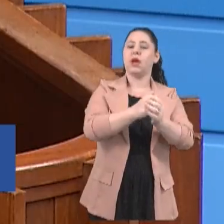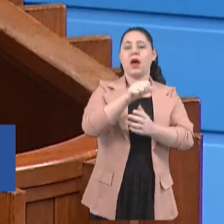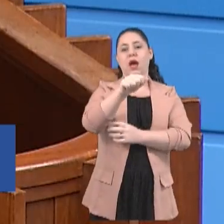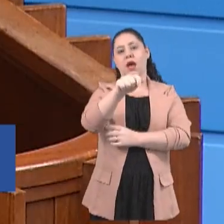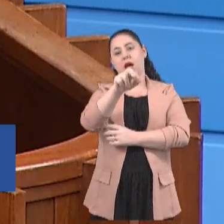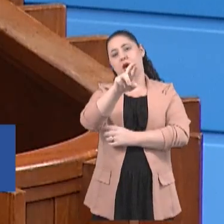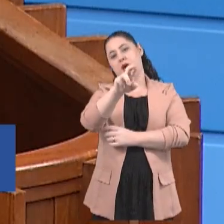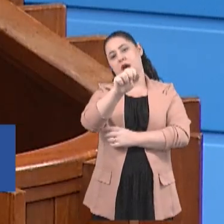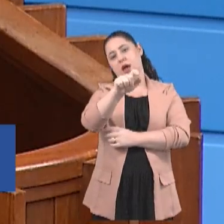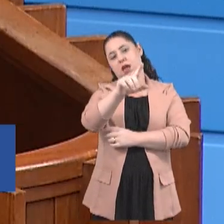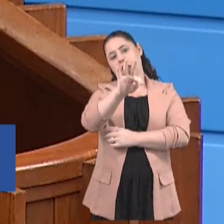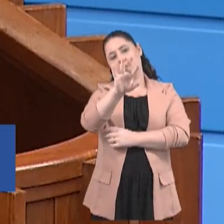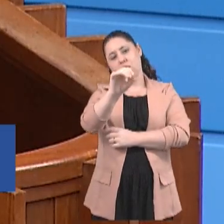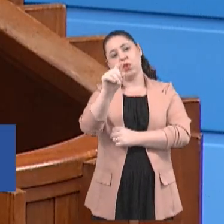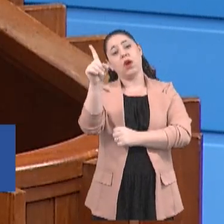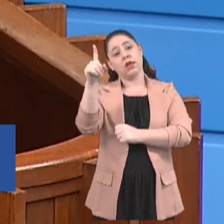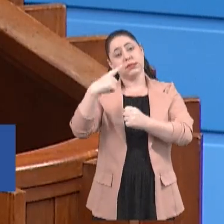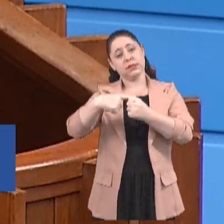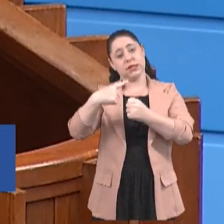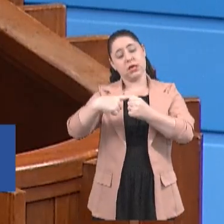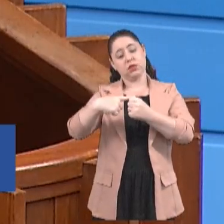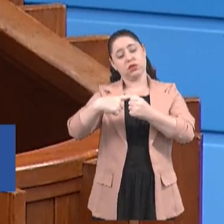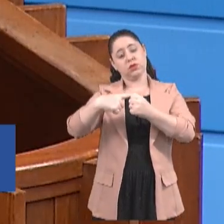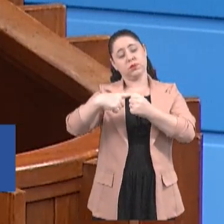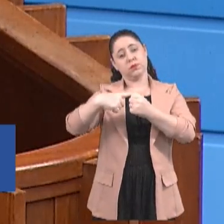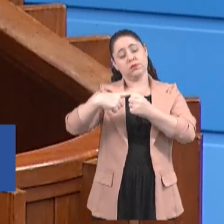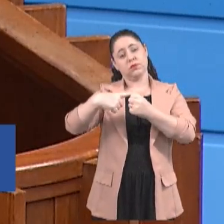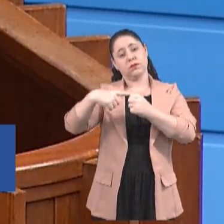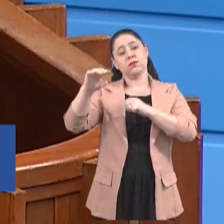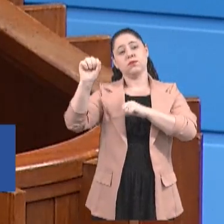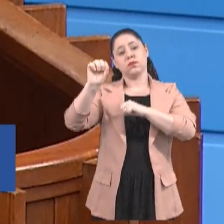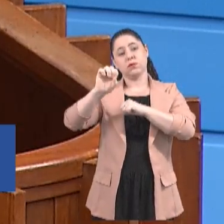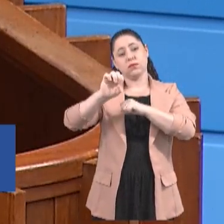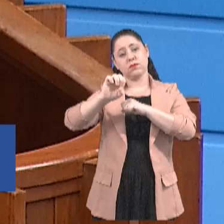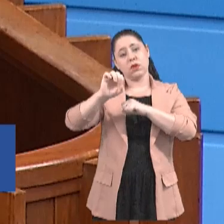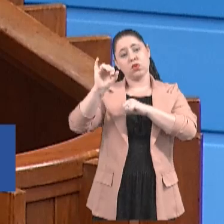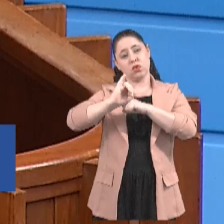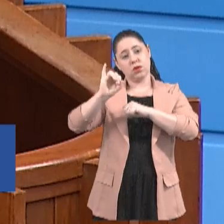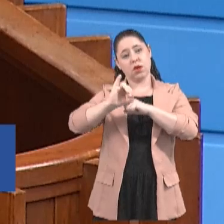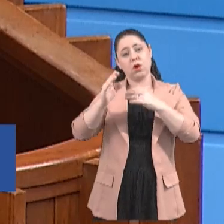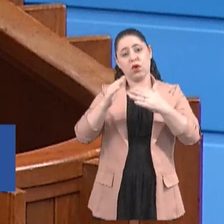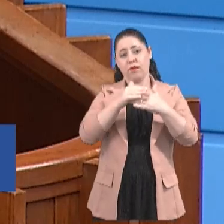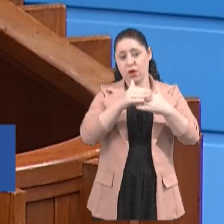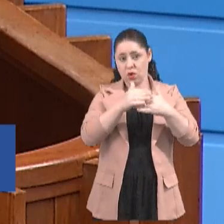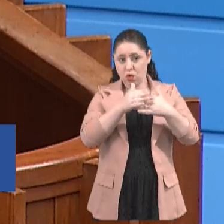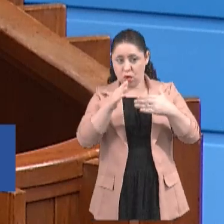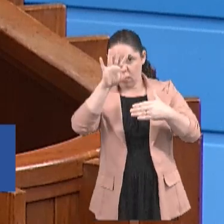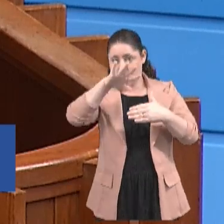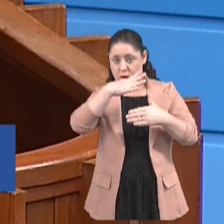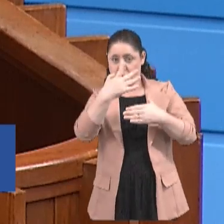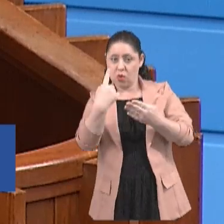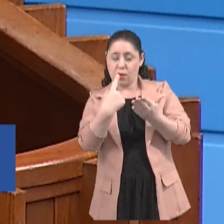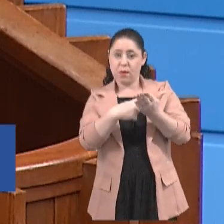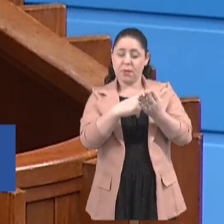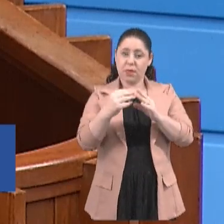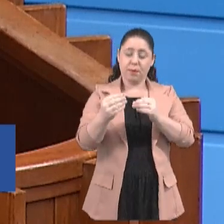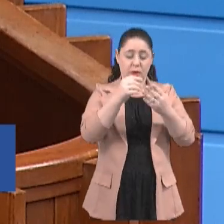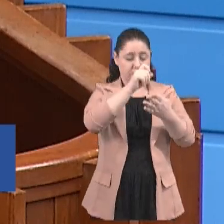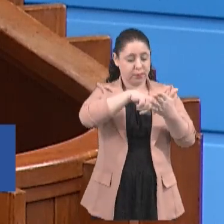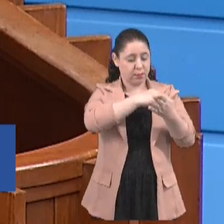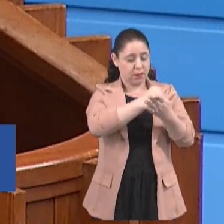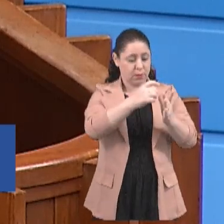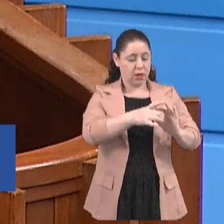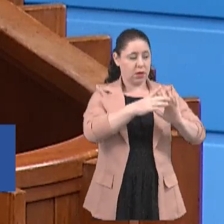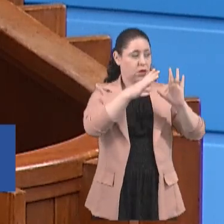Arauco em Inocência, e agora, pelo cronograma, deve-se iniciar, após a entrega da licença ambiental